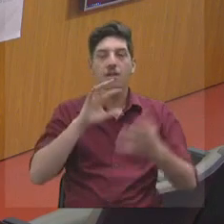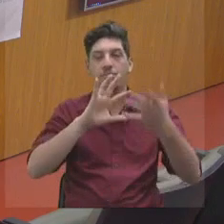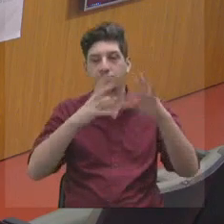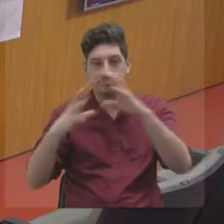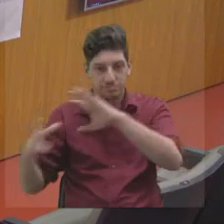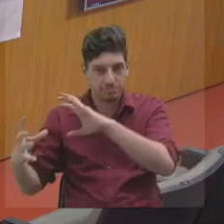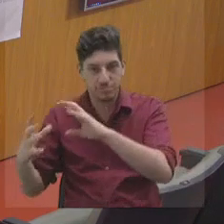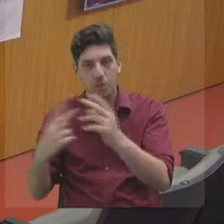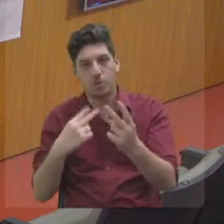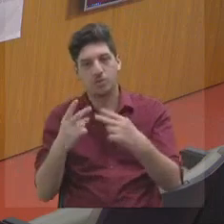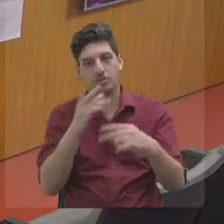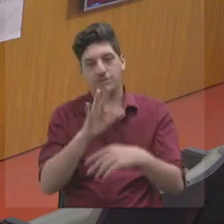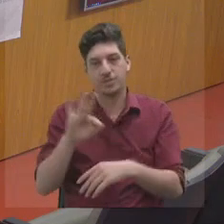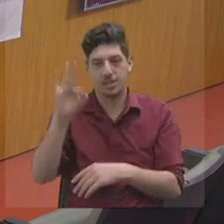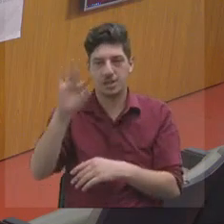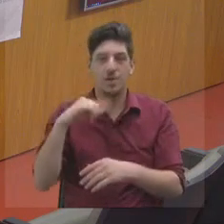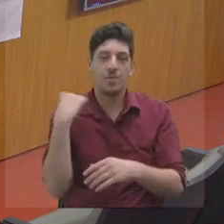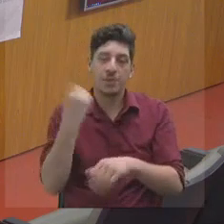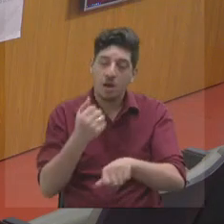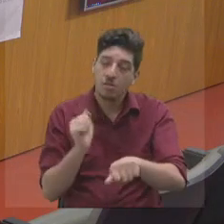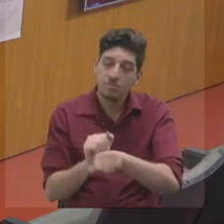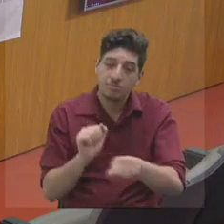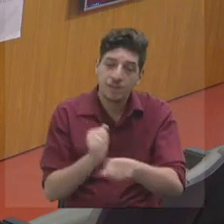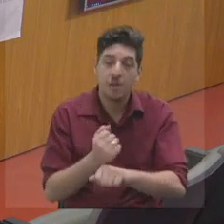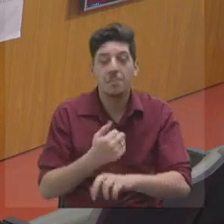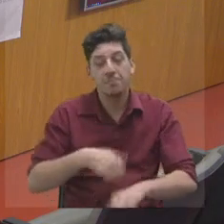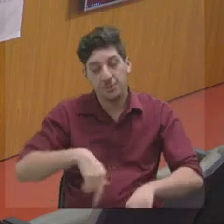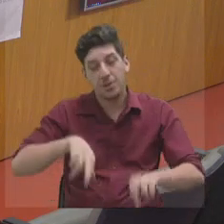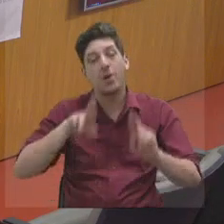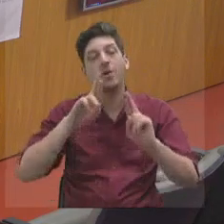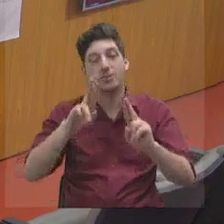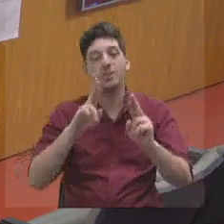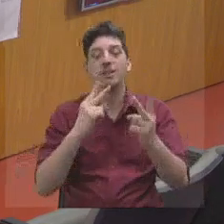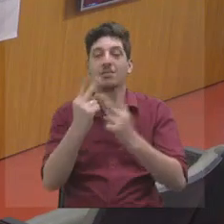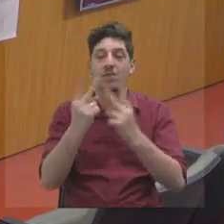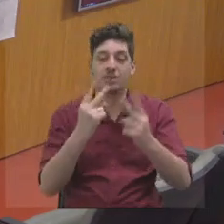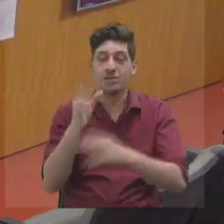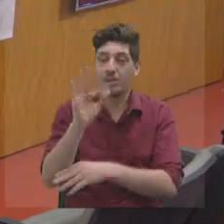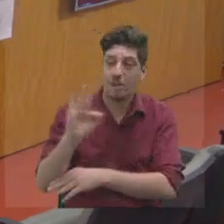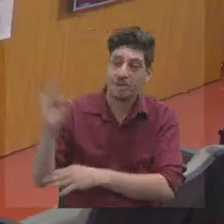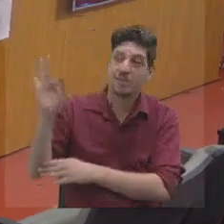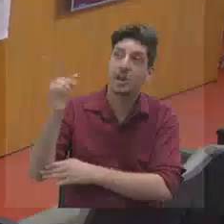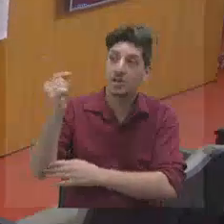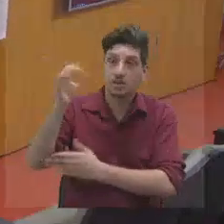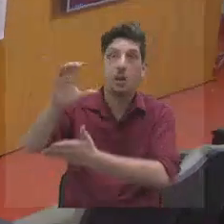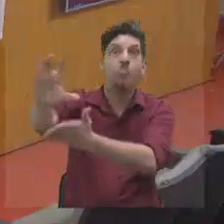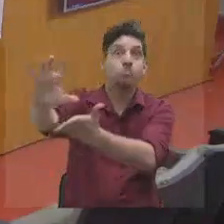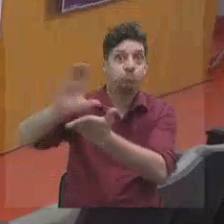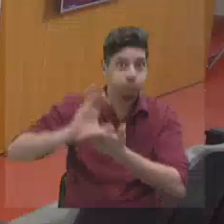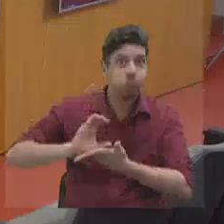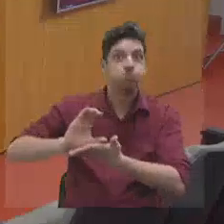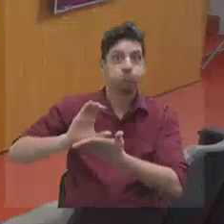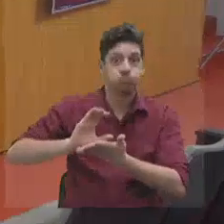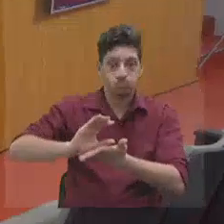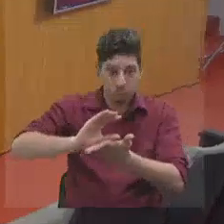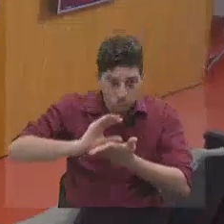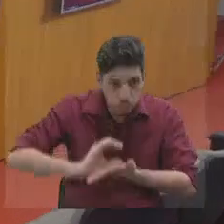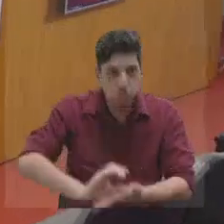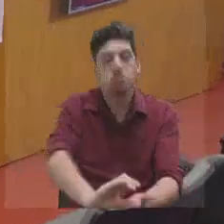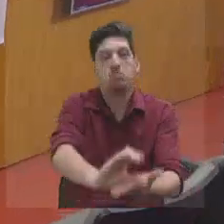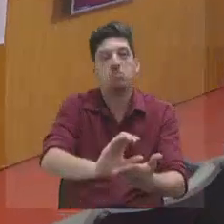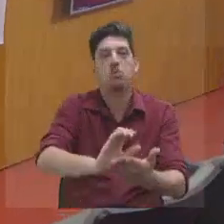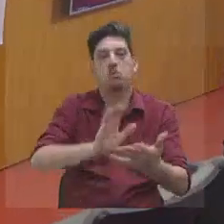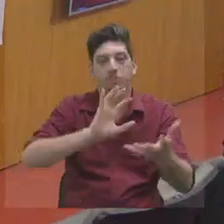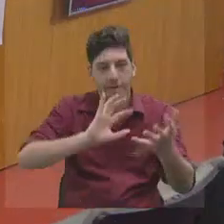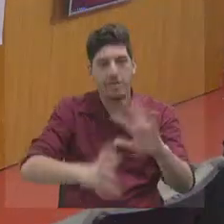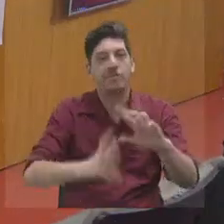federais a gente espera que as rodovias federais com esse recurso possa receber as manutenções e também